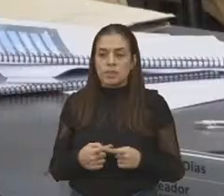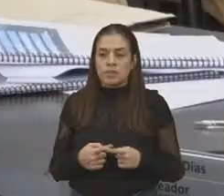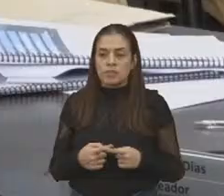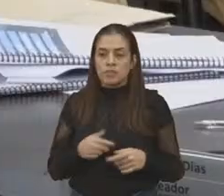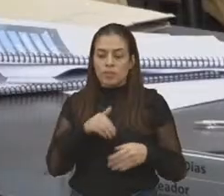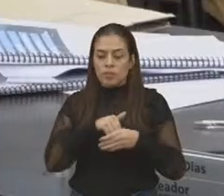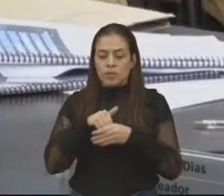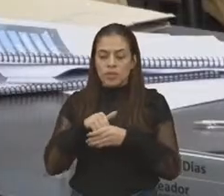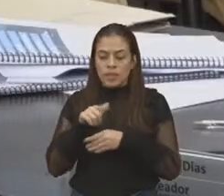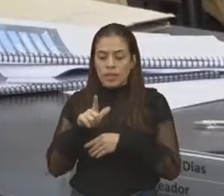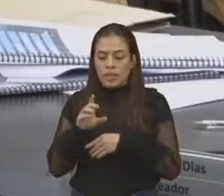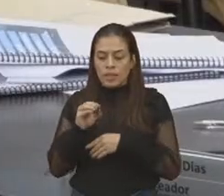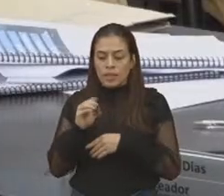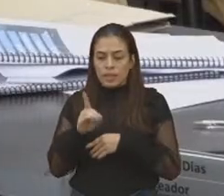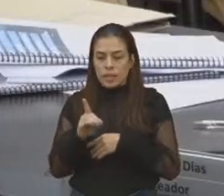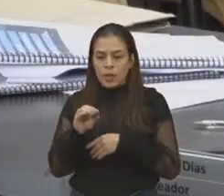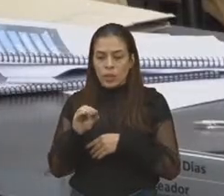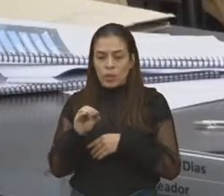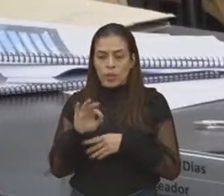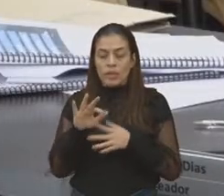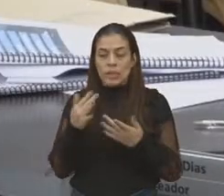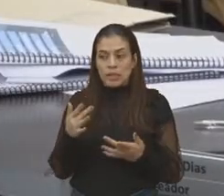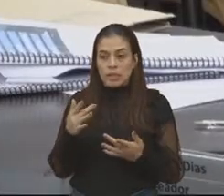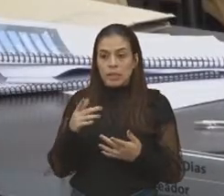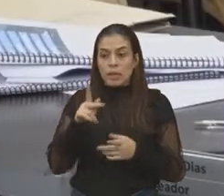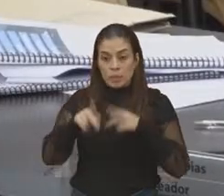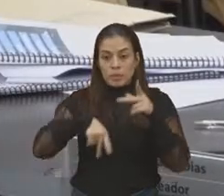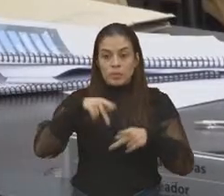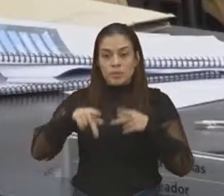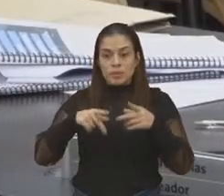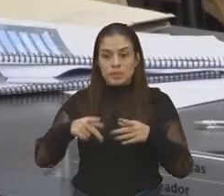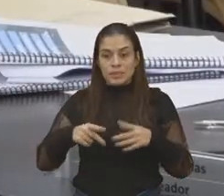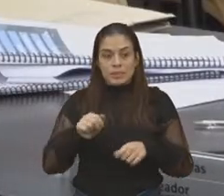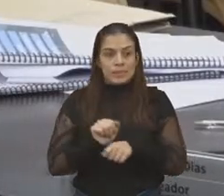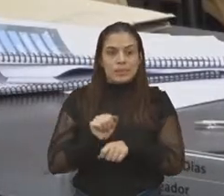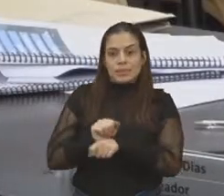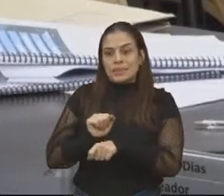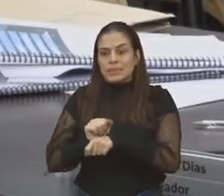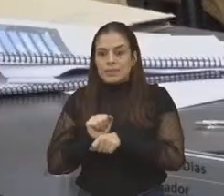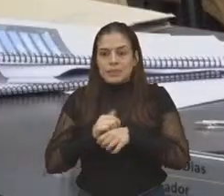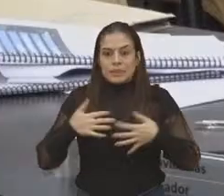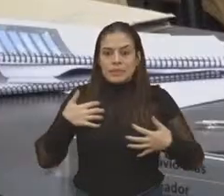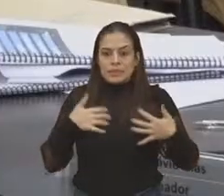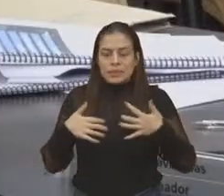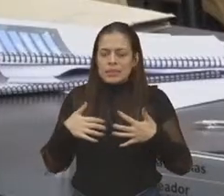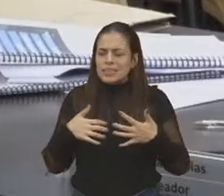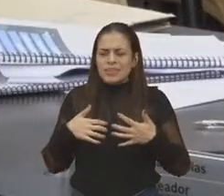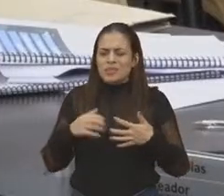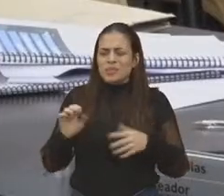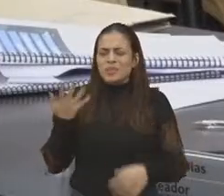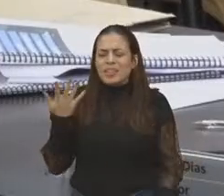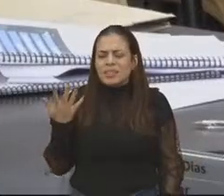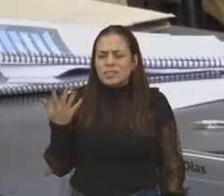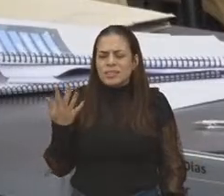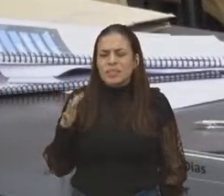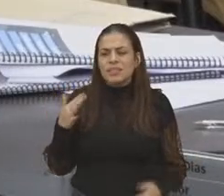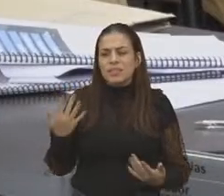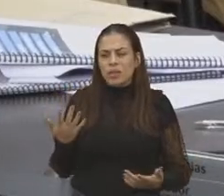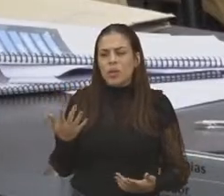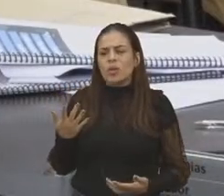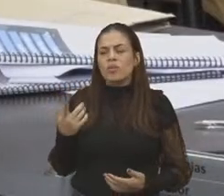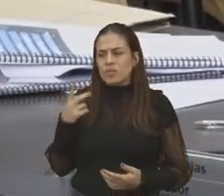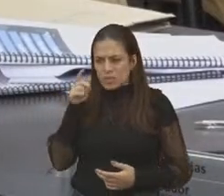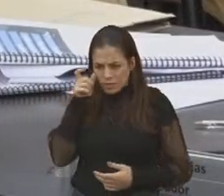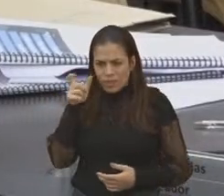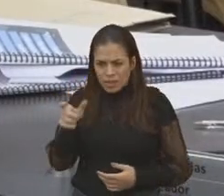vota LDO e aí a população cria expectativa, né? E não se consolida. Então, você que está assistindo, há 8 anos já a gente tem votado